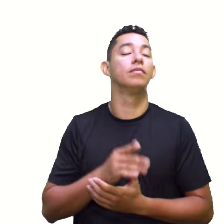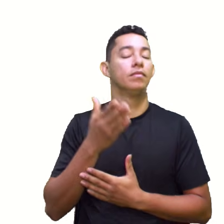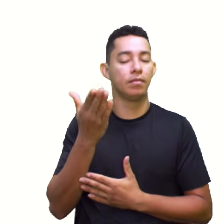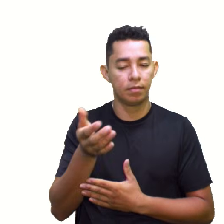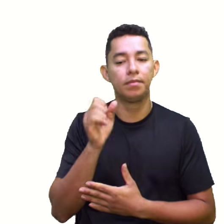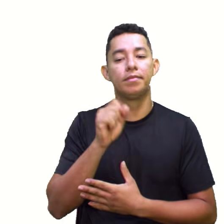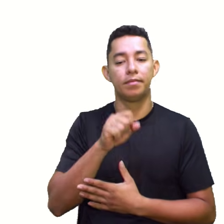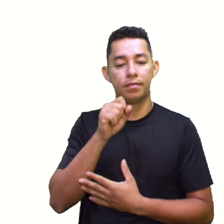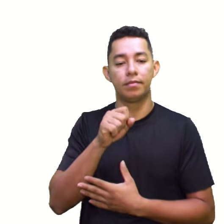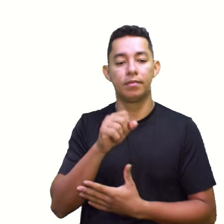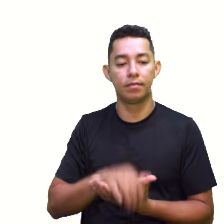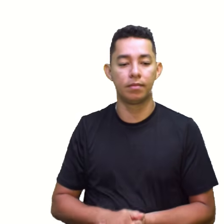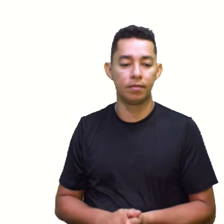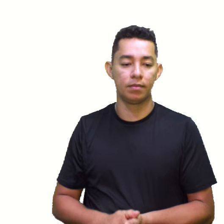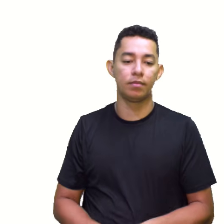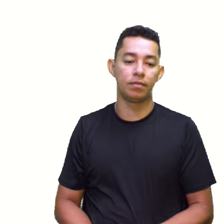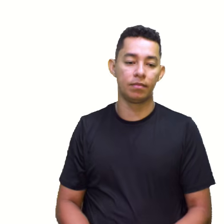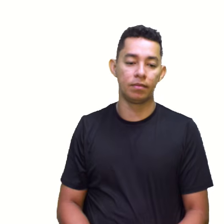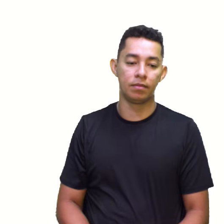Isso.